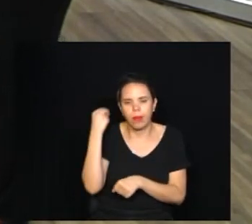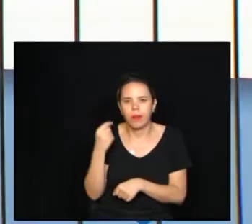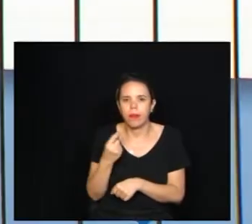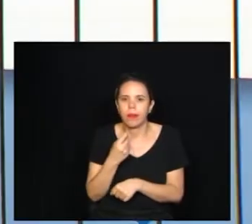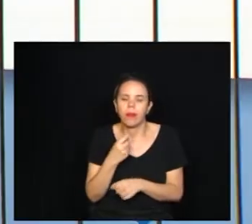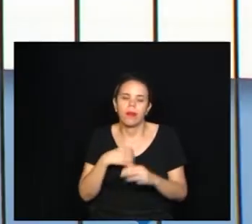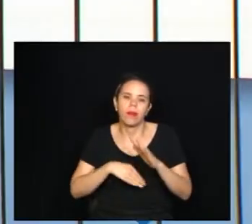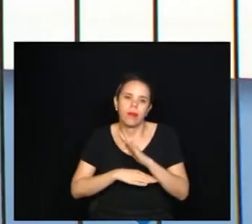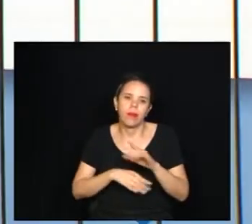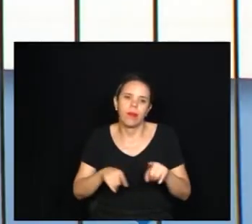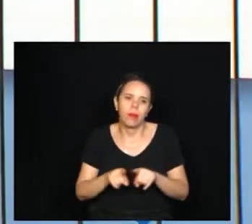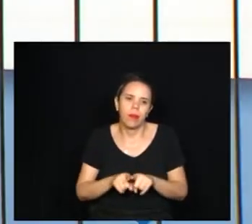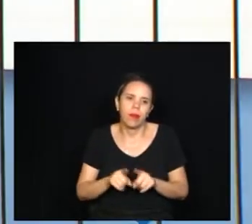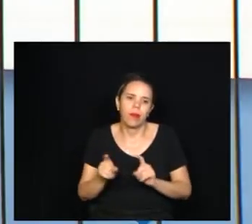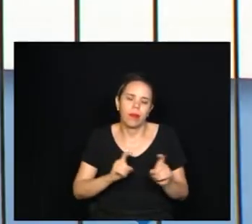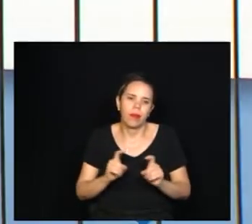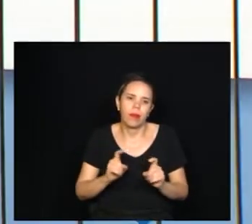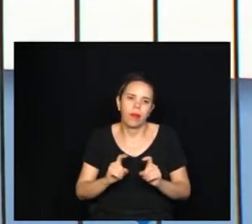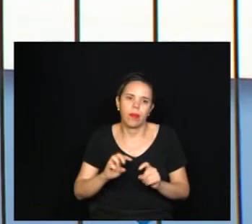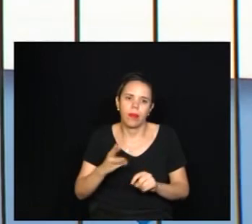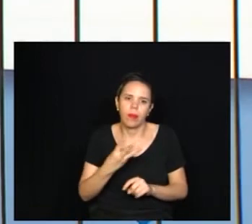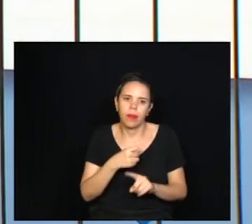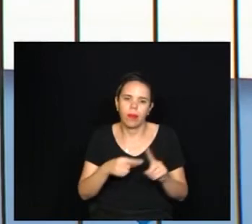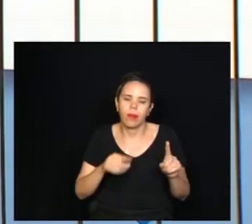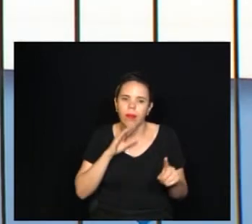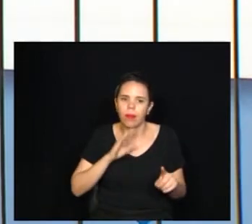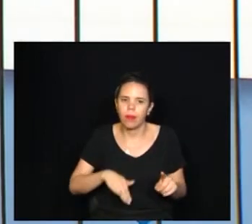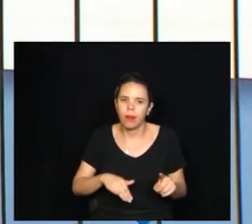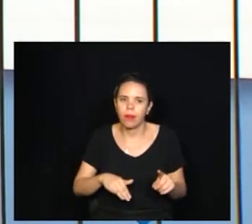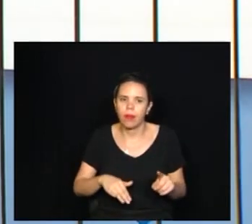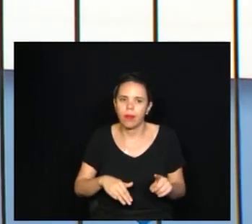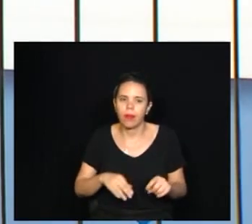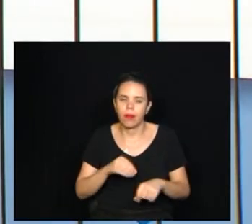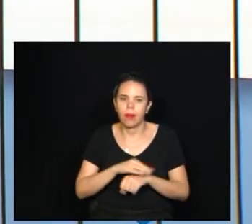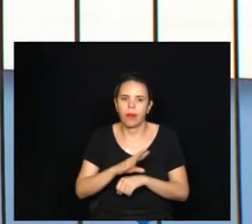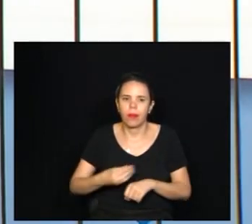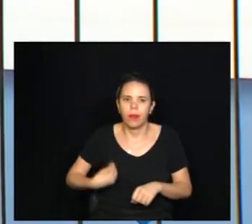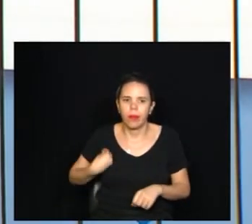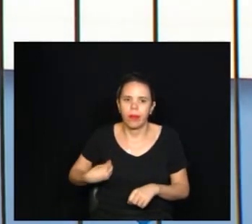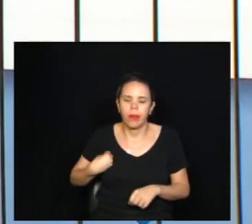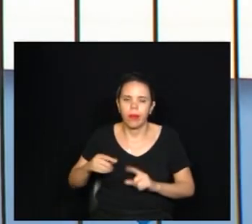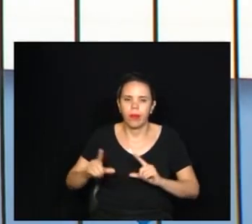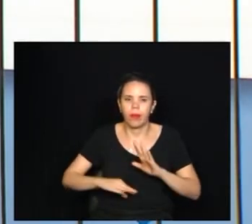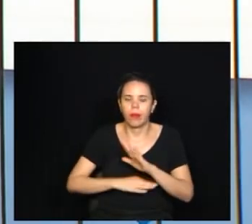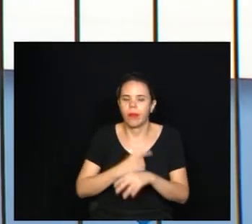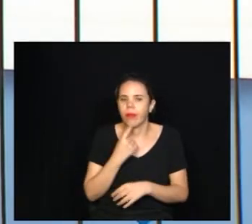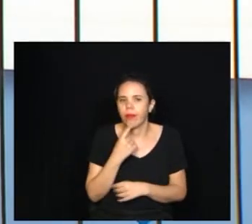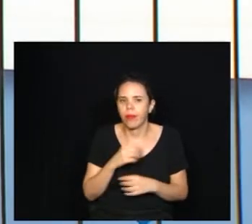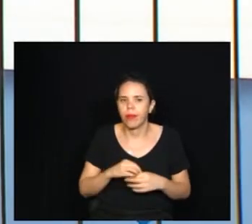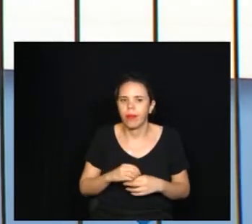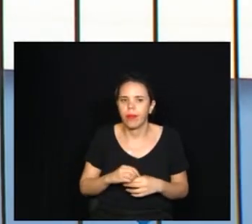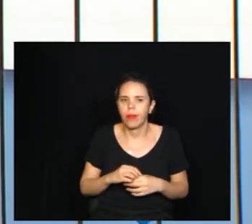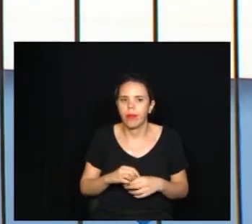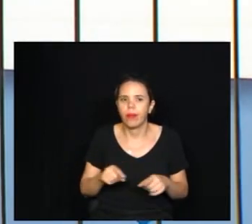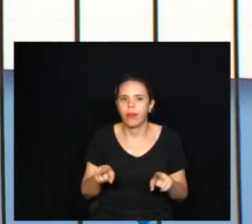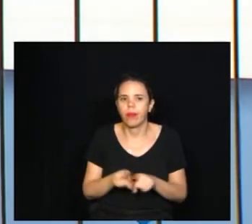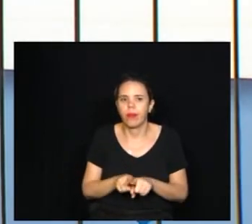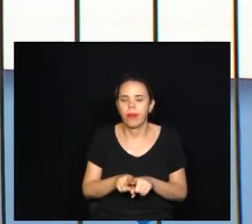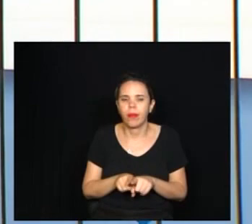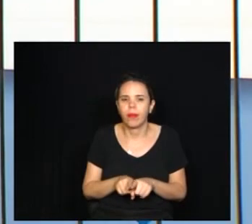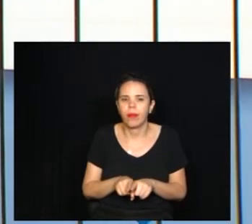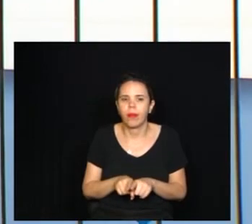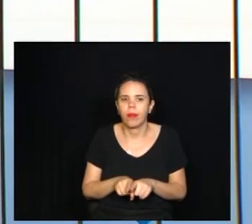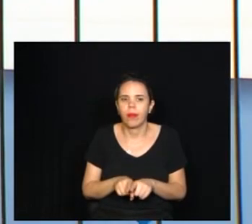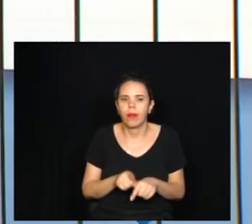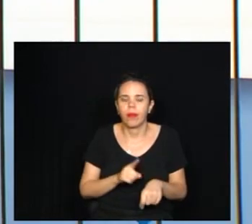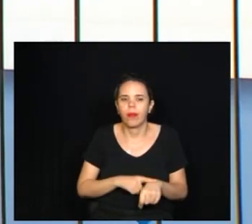Câmara realiza uma reunião a partir das 3h30 com transmissão ao vivo da TV Câmara Campinas e também lembrando